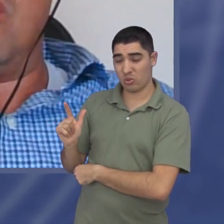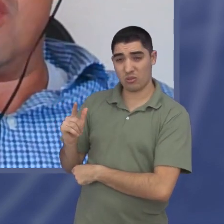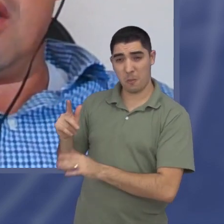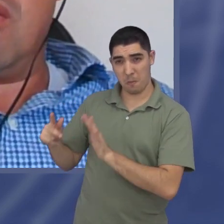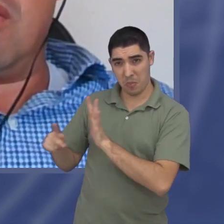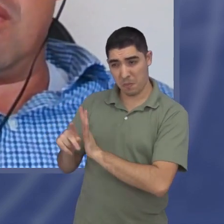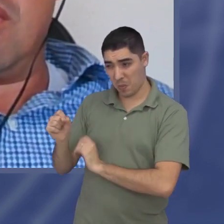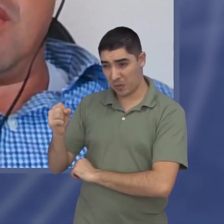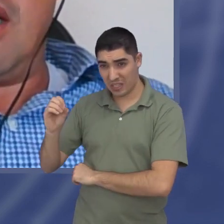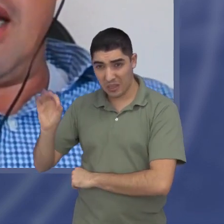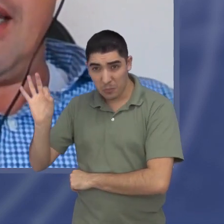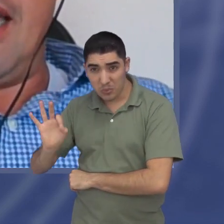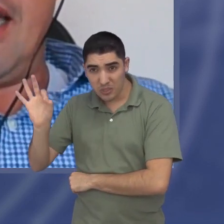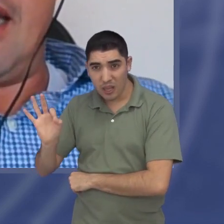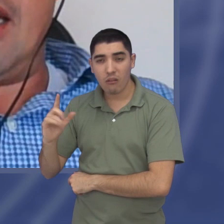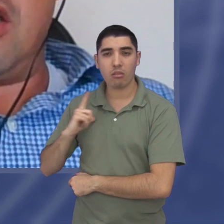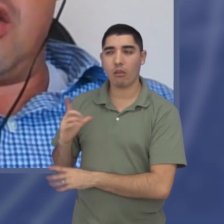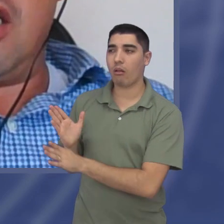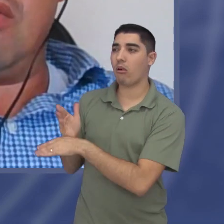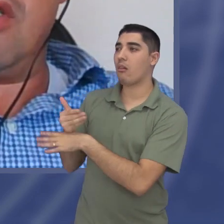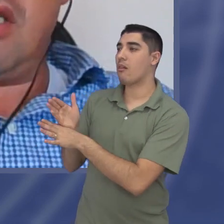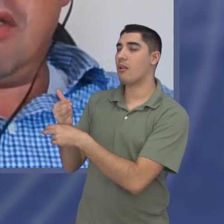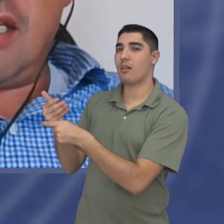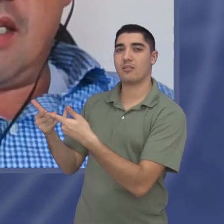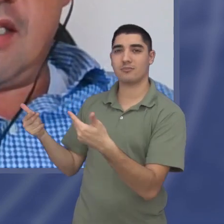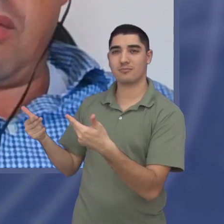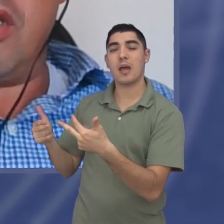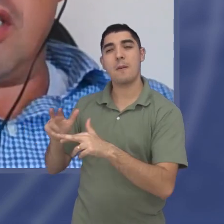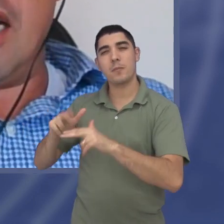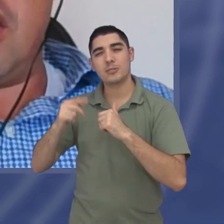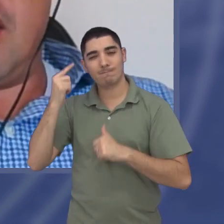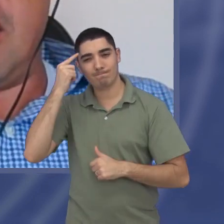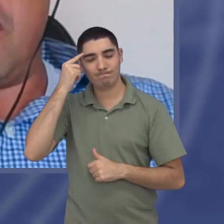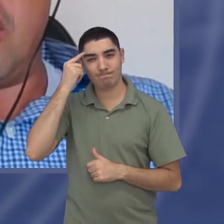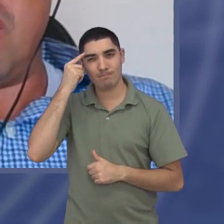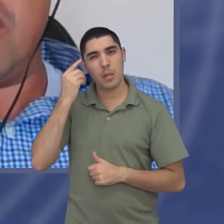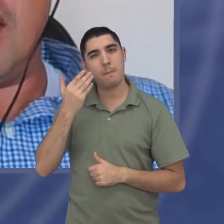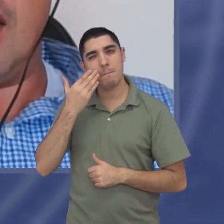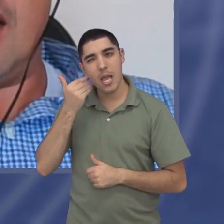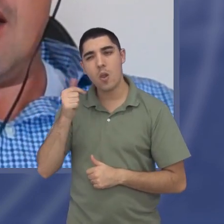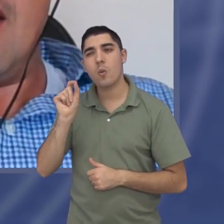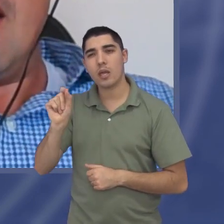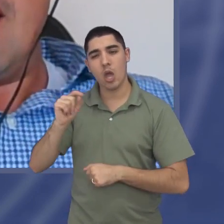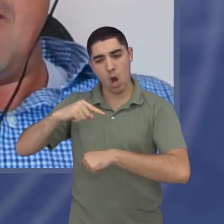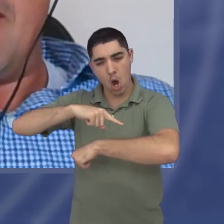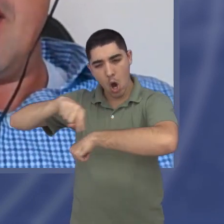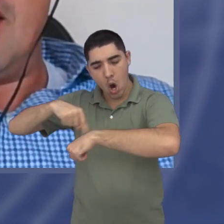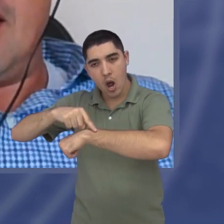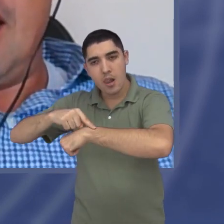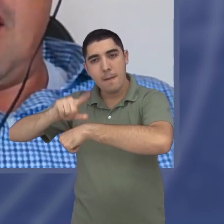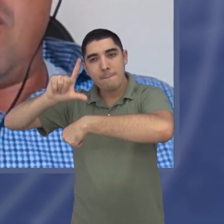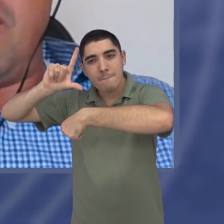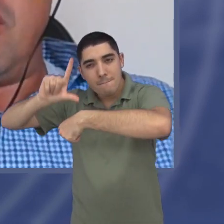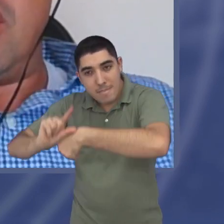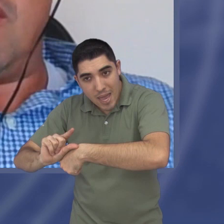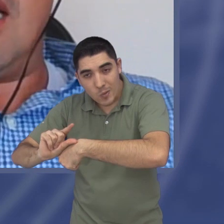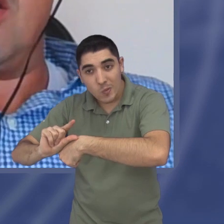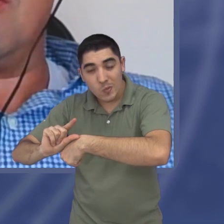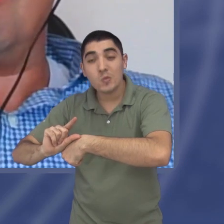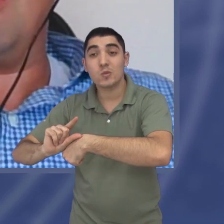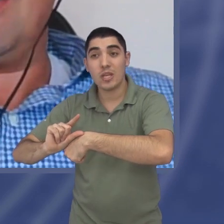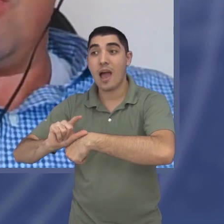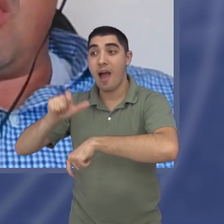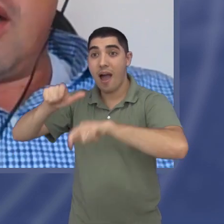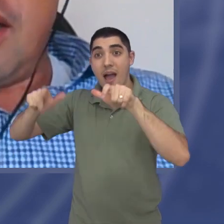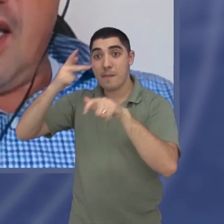a redução, a ideia é que a gente reduzindo essa quantidade de tempo, a gente conseguiria manter uma